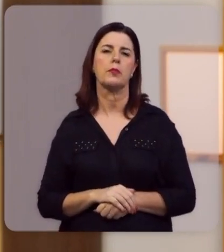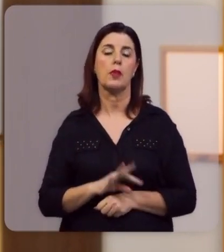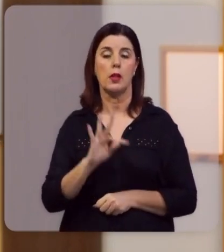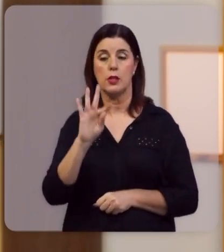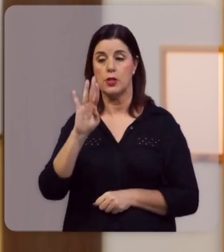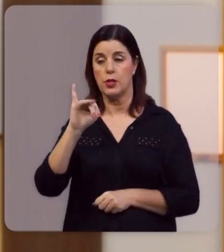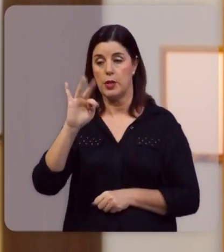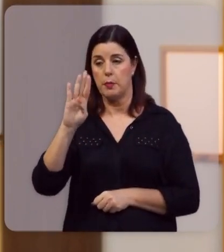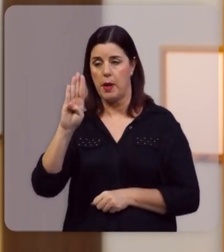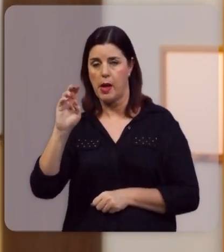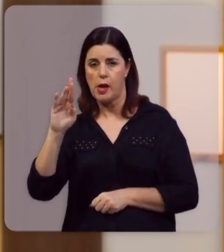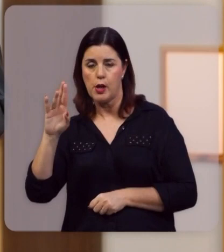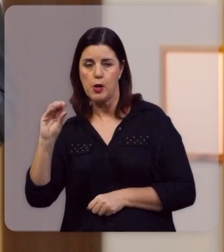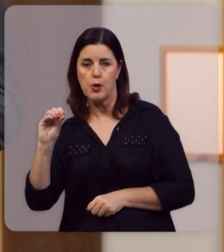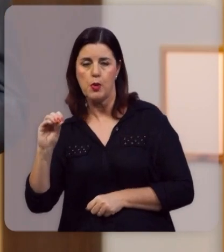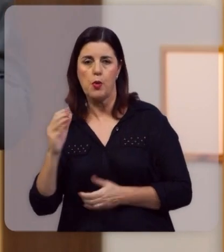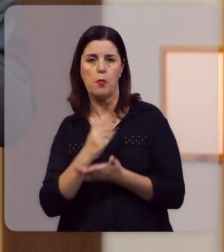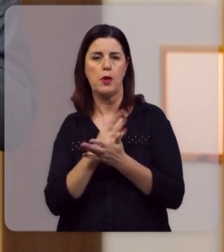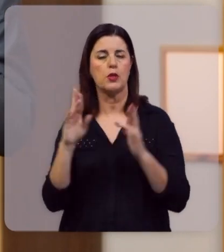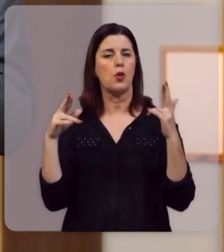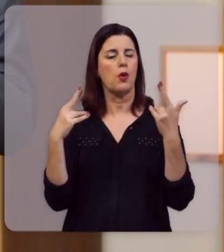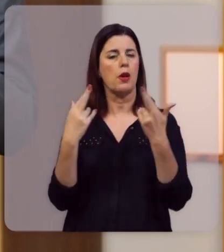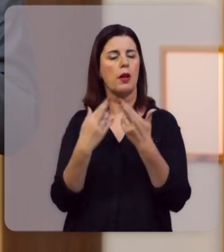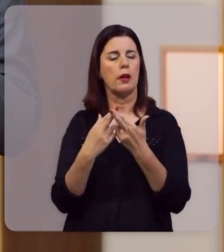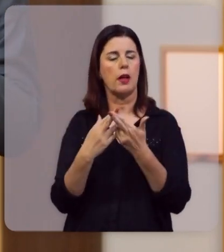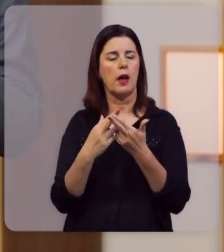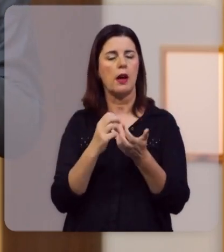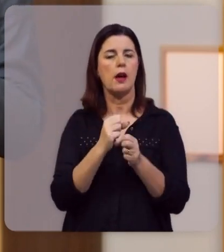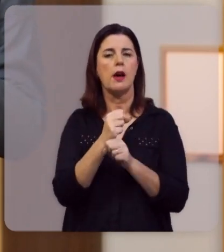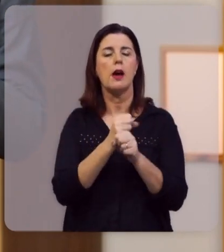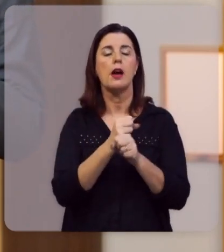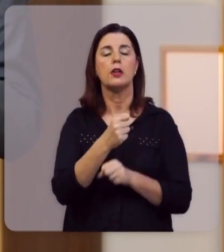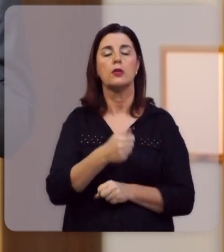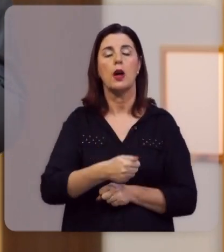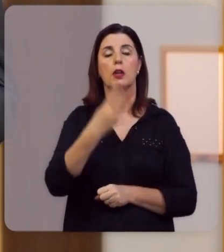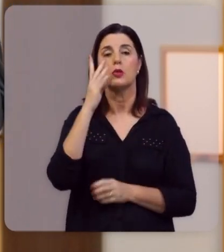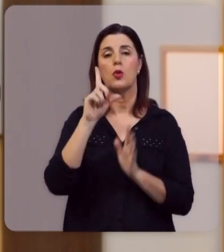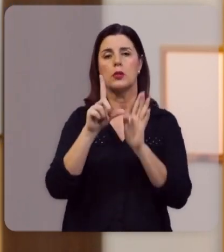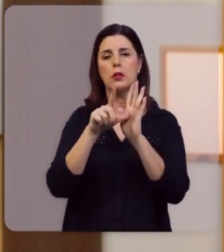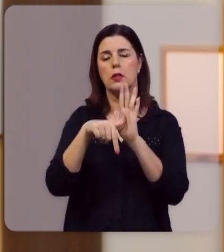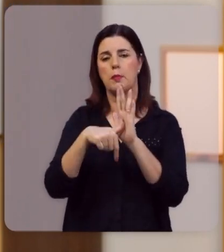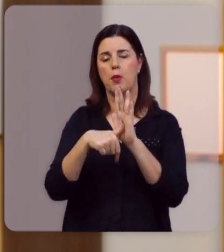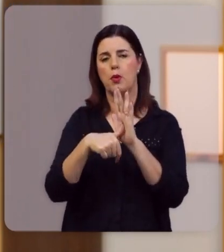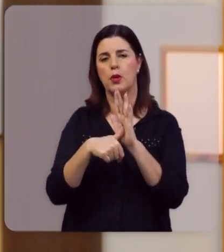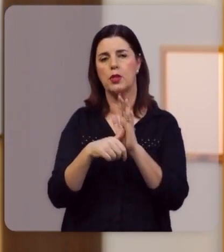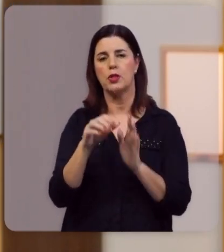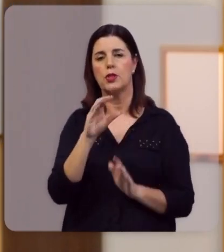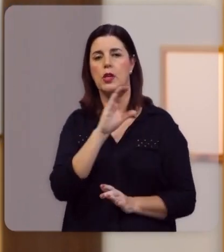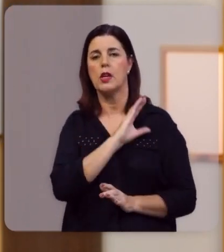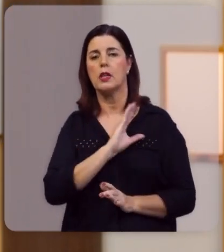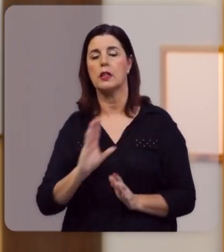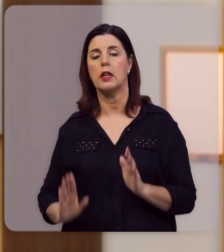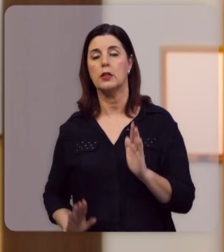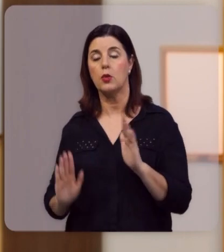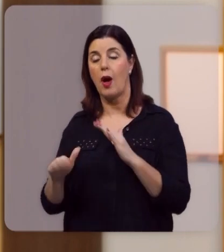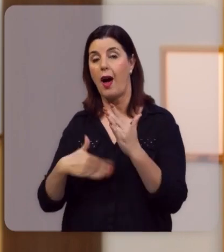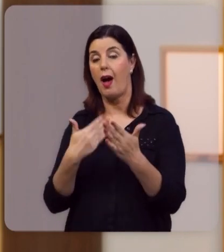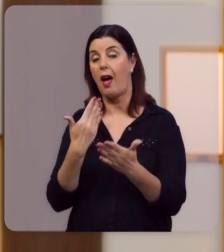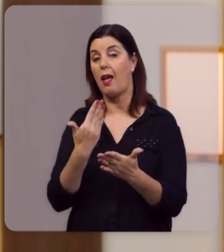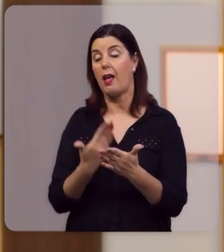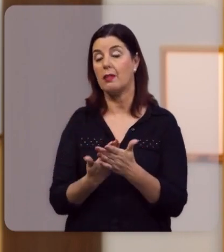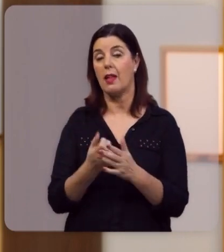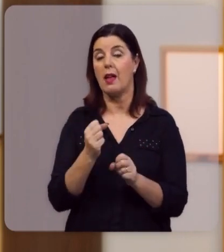Tibério César começou a reinar no ano 14 depois de Cristo, até o ano 37 depois de